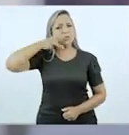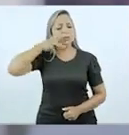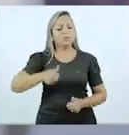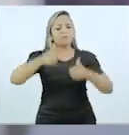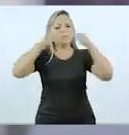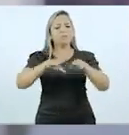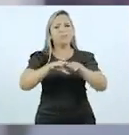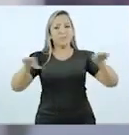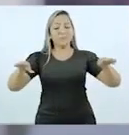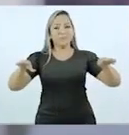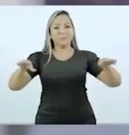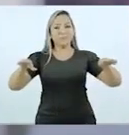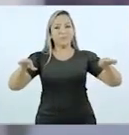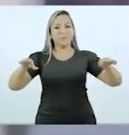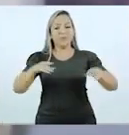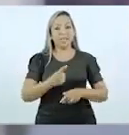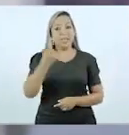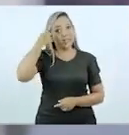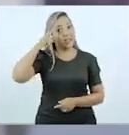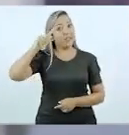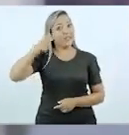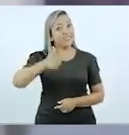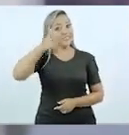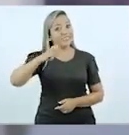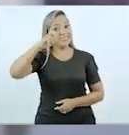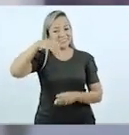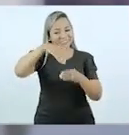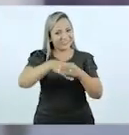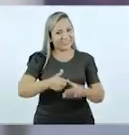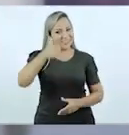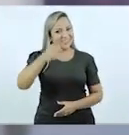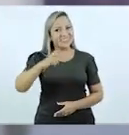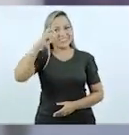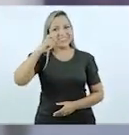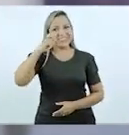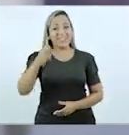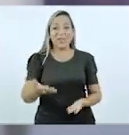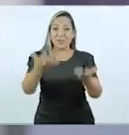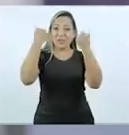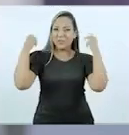João Pessoa boa para todos. Dia 15, vote